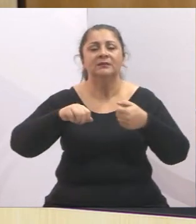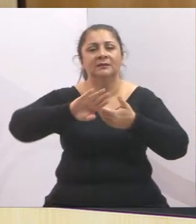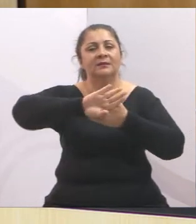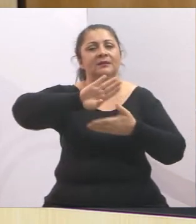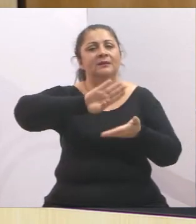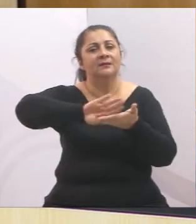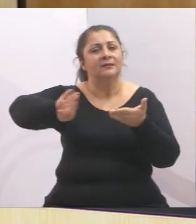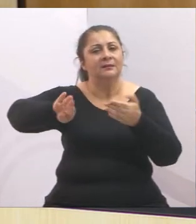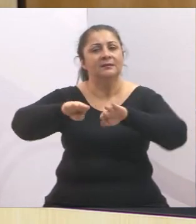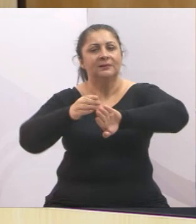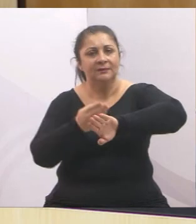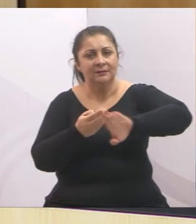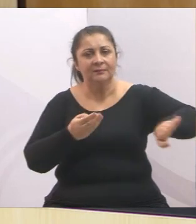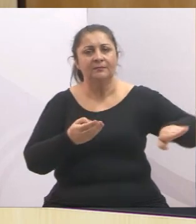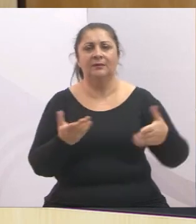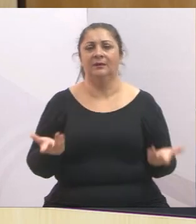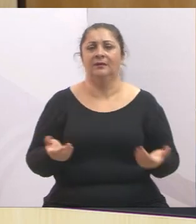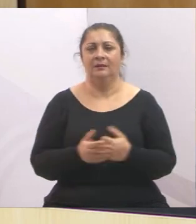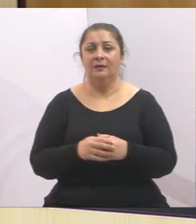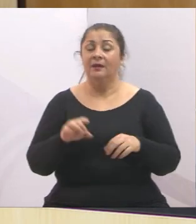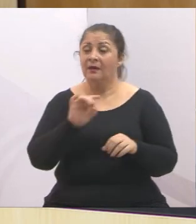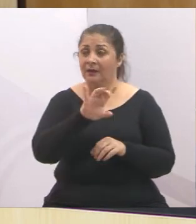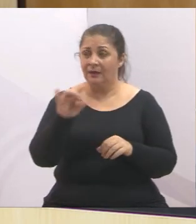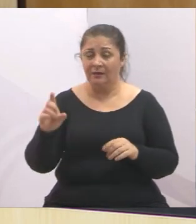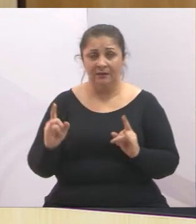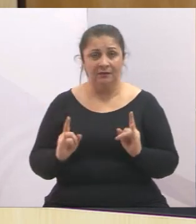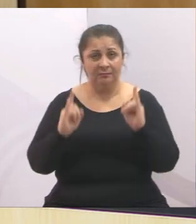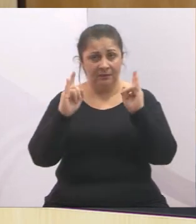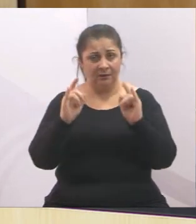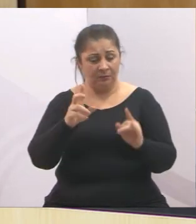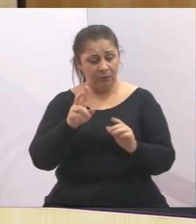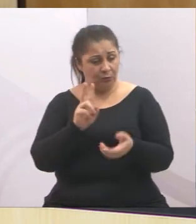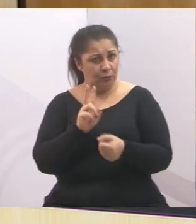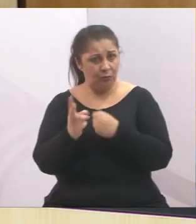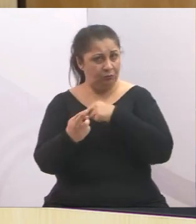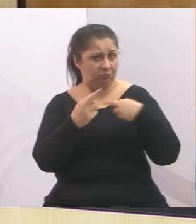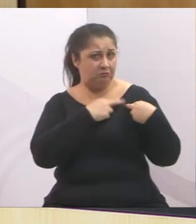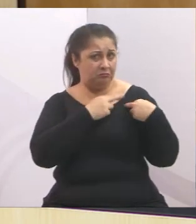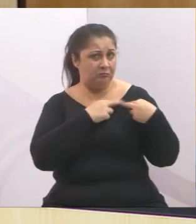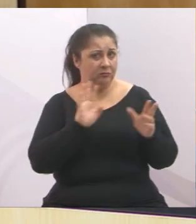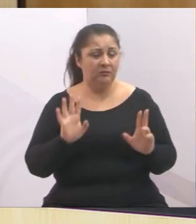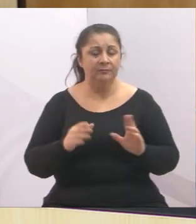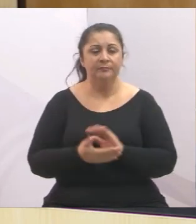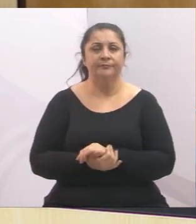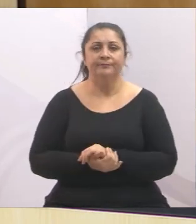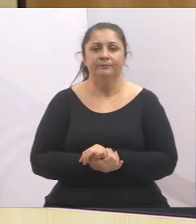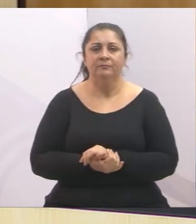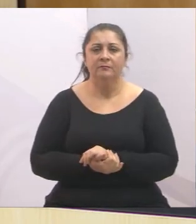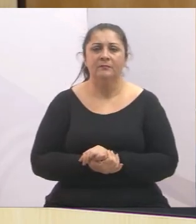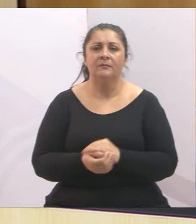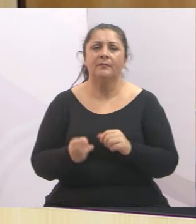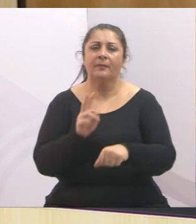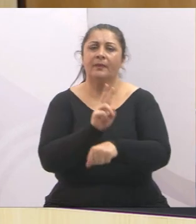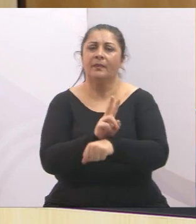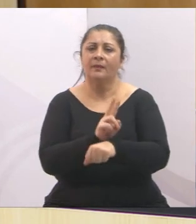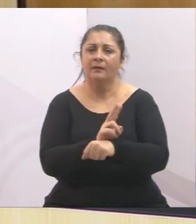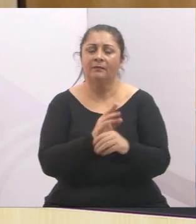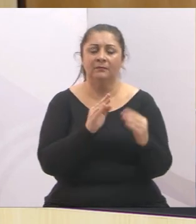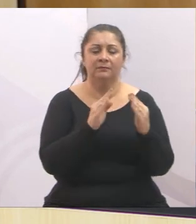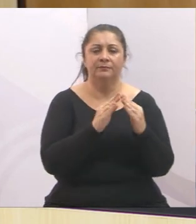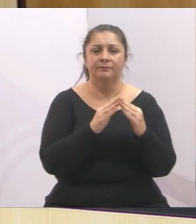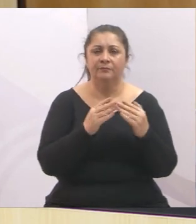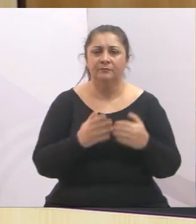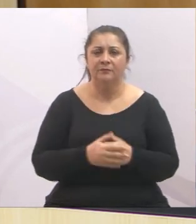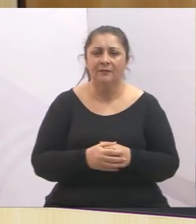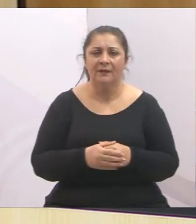100% responsável pelo seu gerenciamento. Bairro Santo Antônio da Boa Vista, Araucárias, edificação de casa. Faltou analisar a